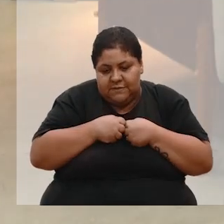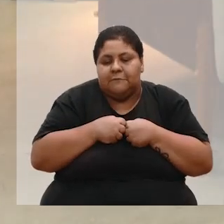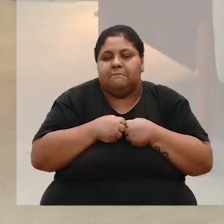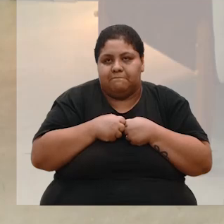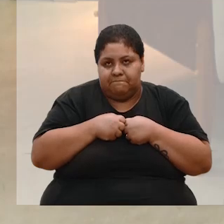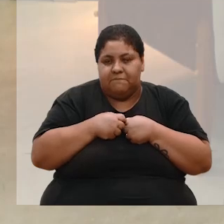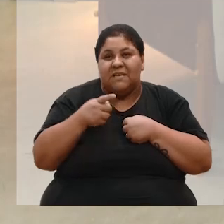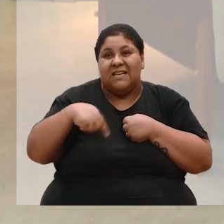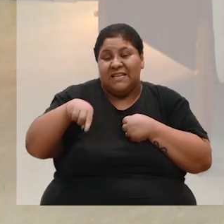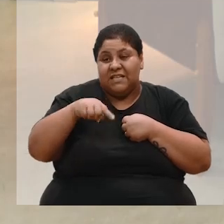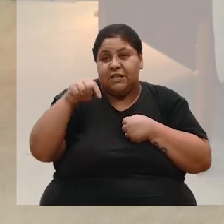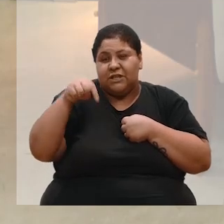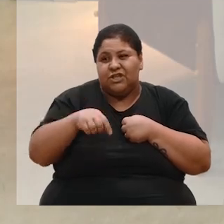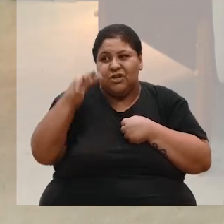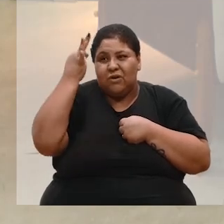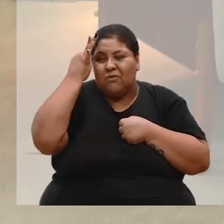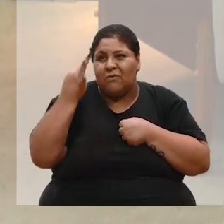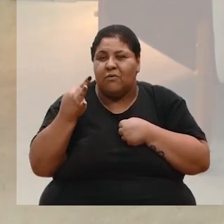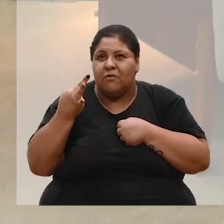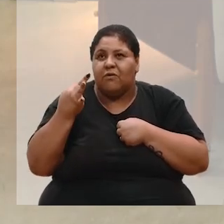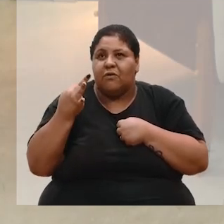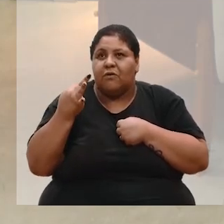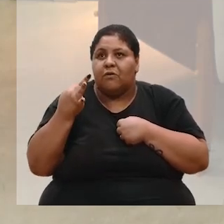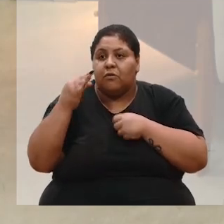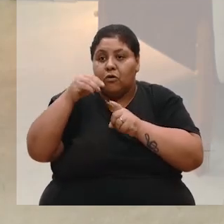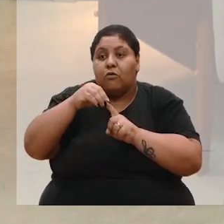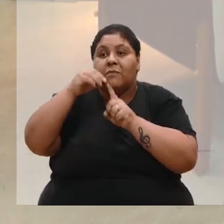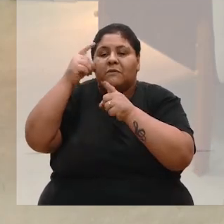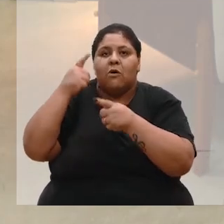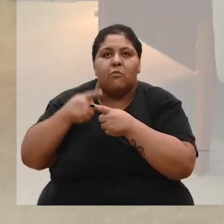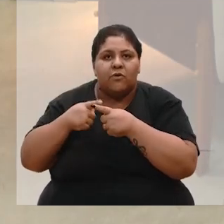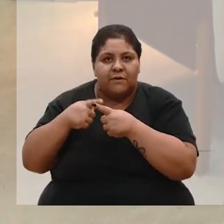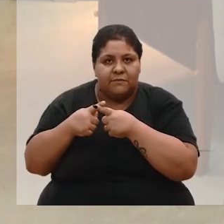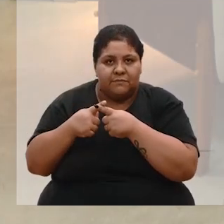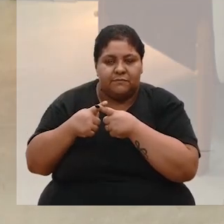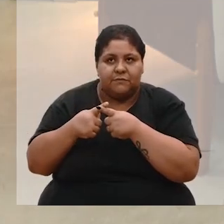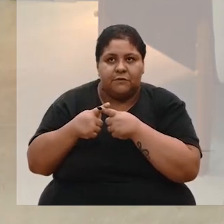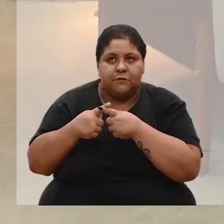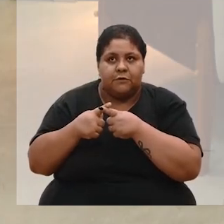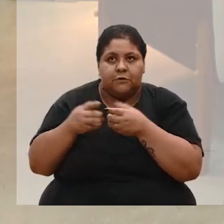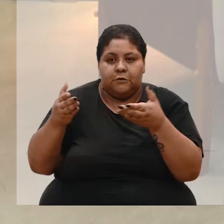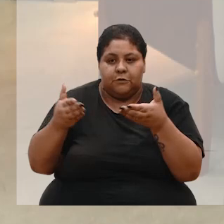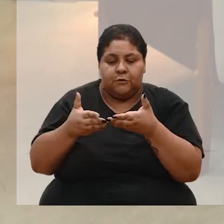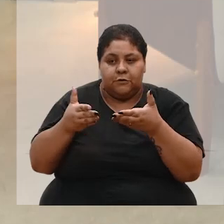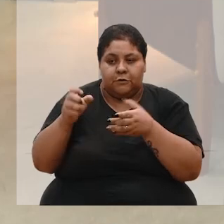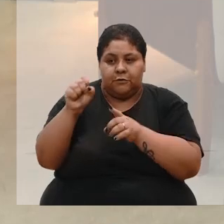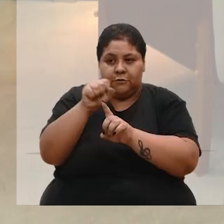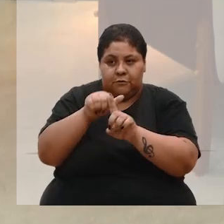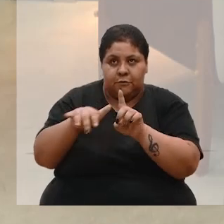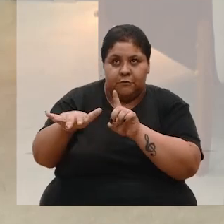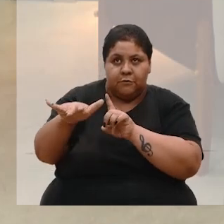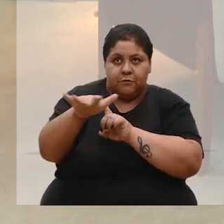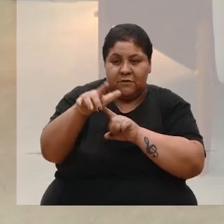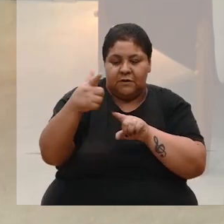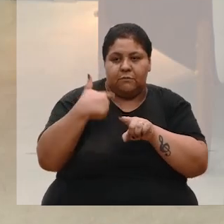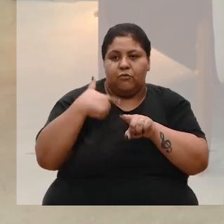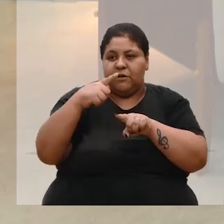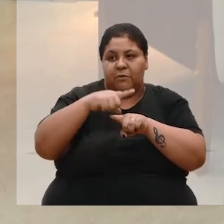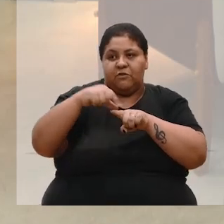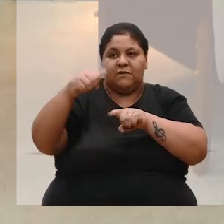E a gente acaba entendendo o principal motivo, que é hoje uma sociedade, quando eu saio para a